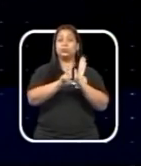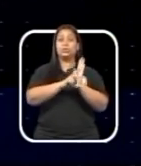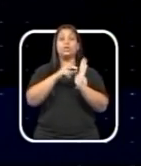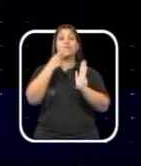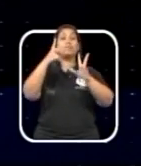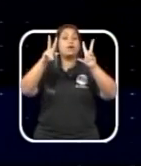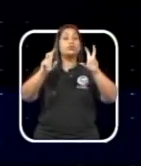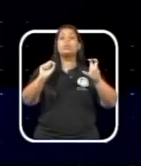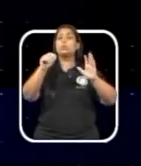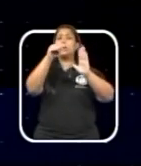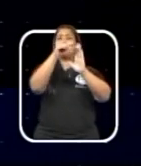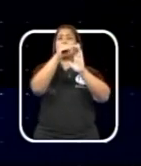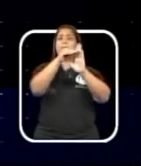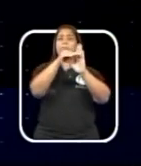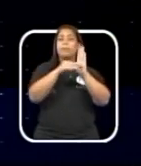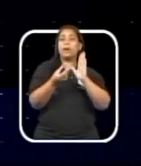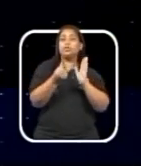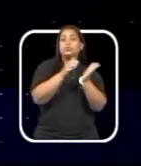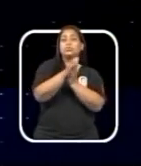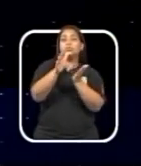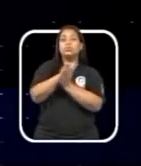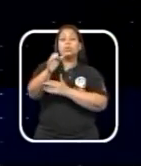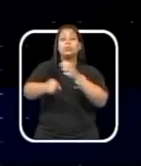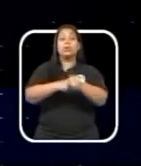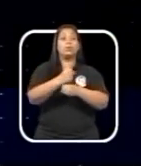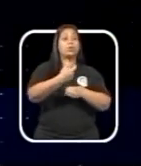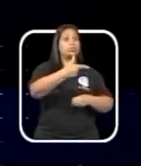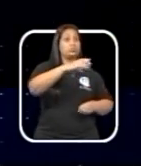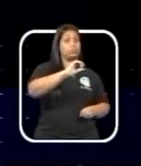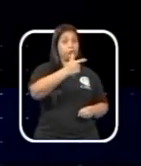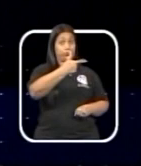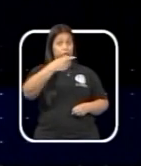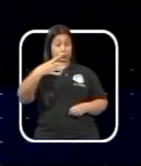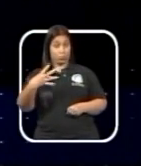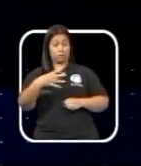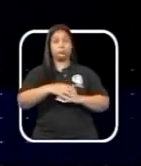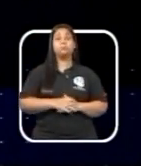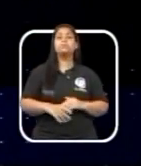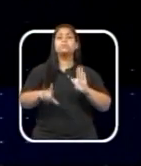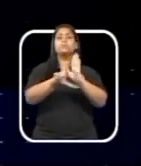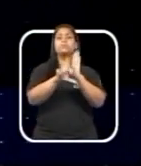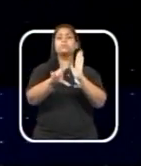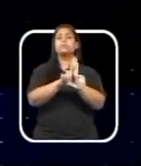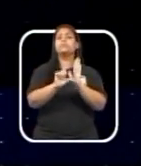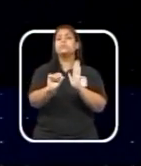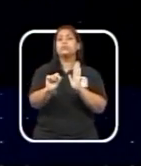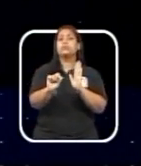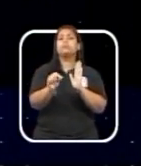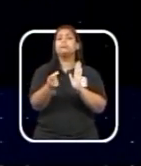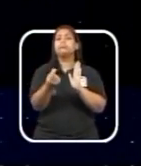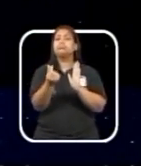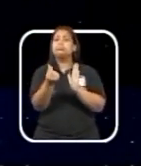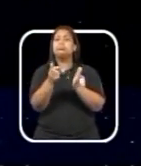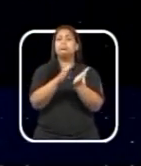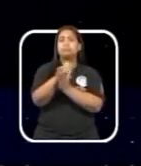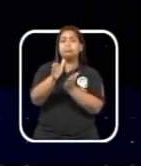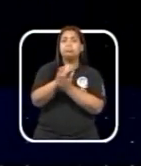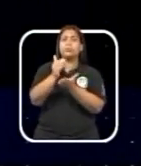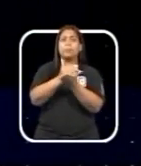das diretrizes orçamentárias para 2024. A LDO, matéria que estabelece as metas